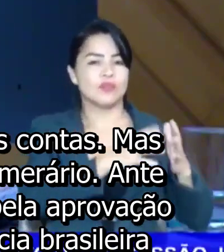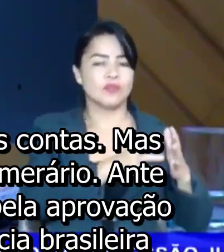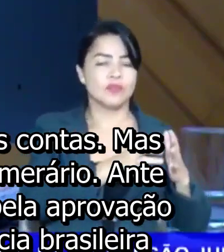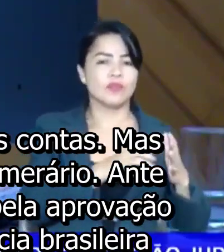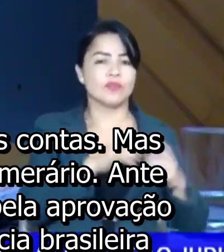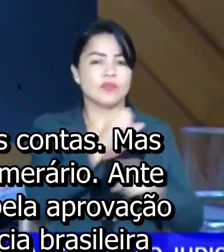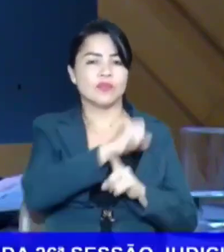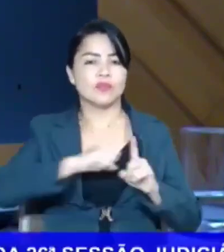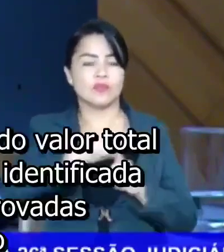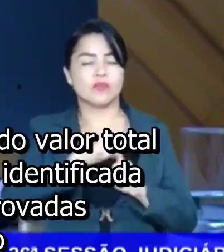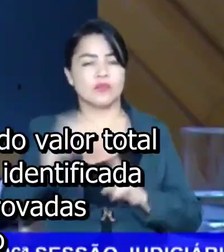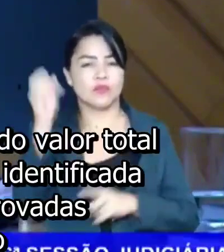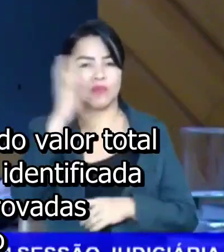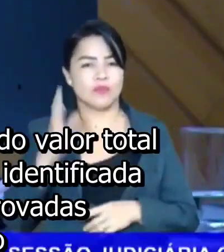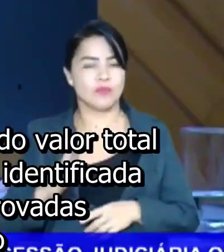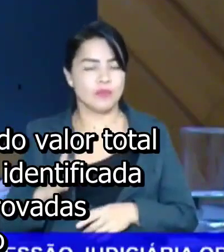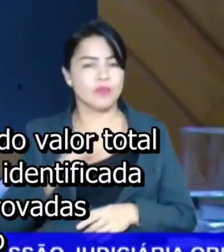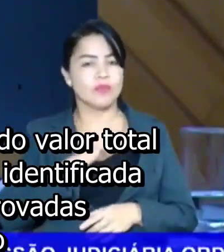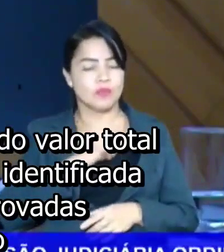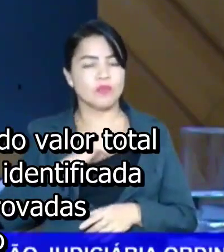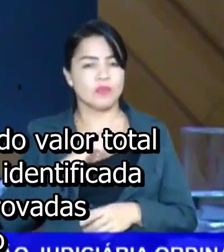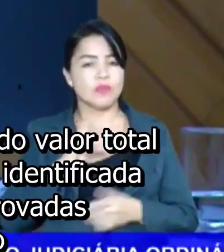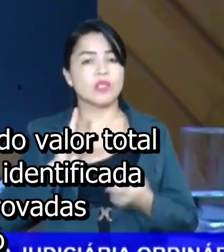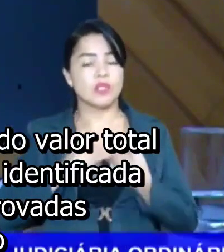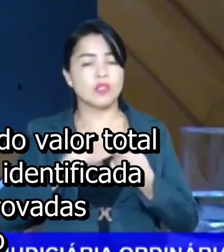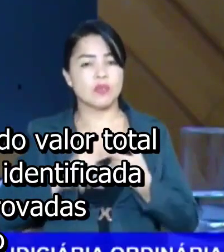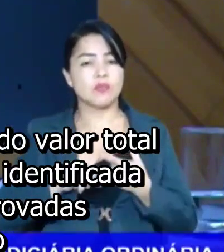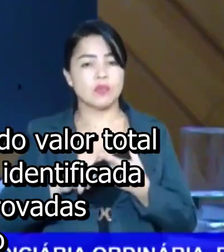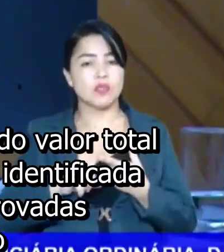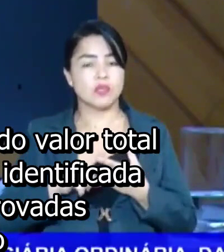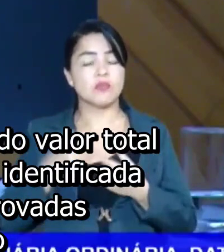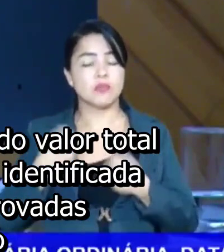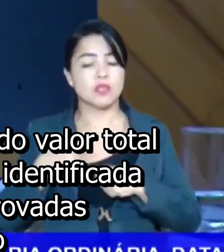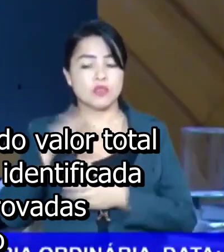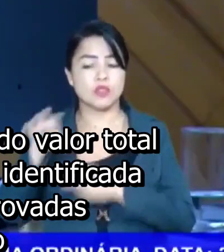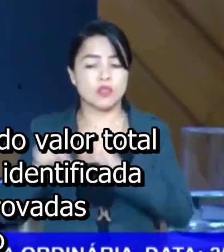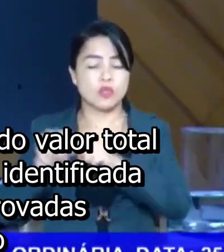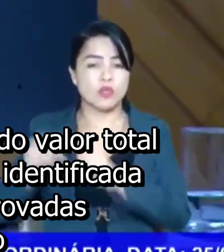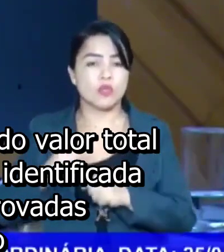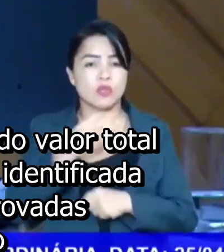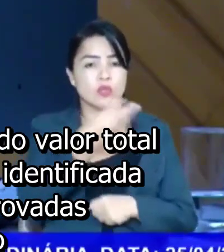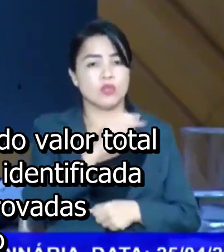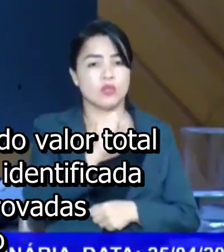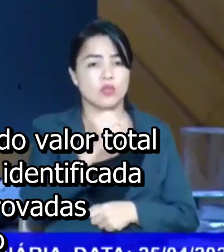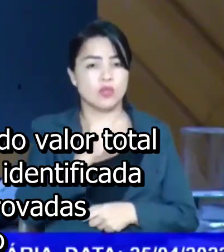Democracia Brasileira e determino ainda o recolhimento ao Tesouro Nacional do valor total de R$